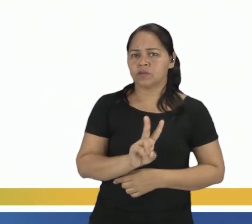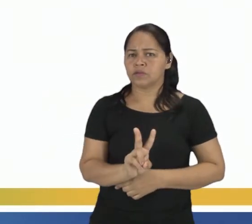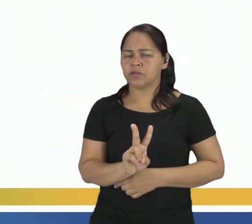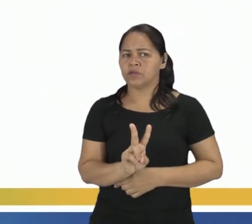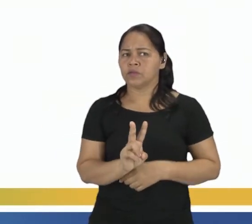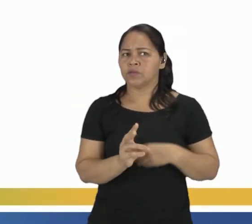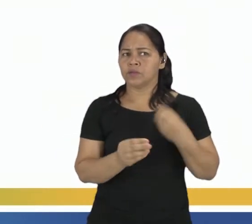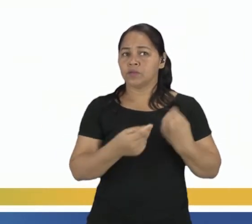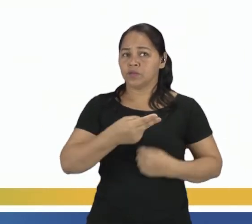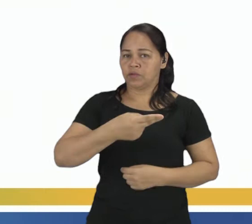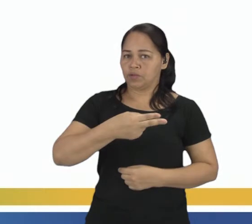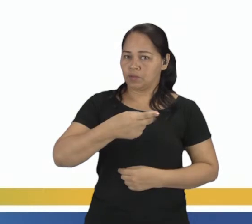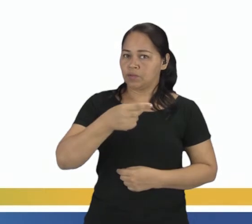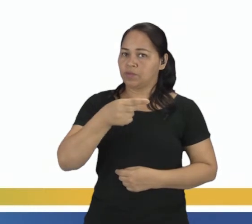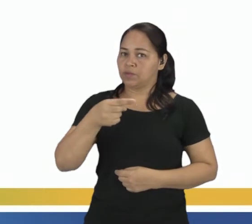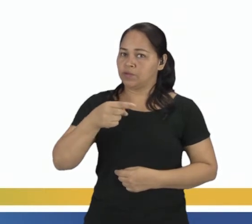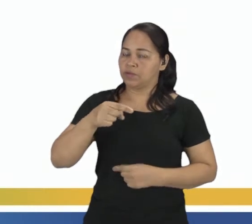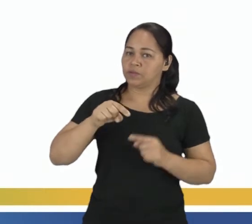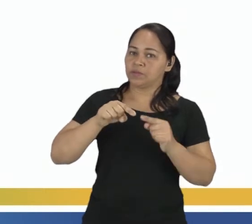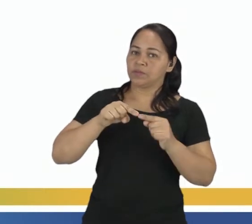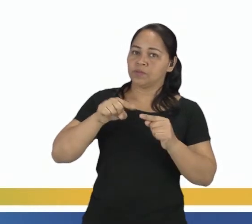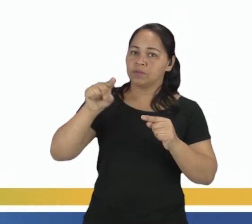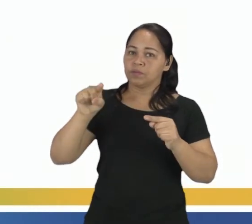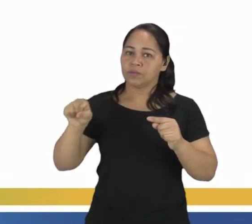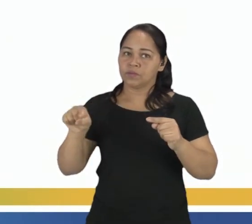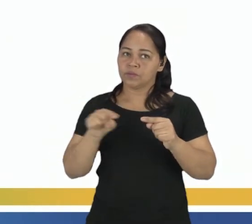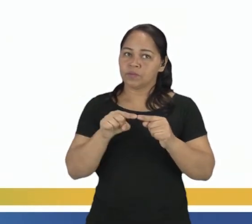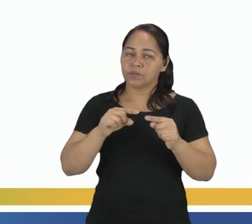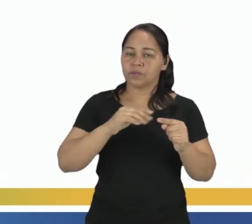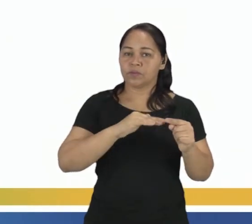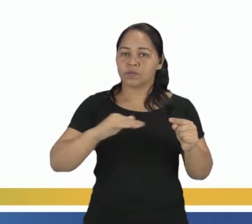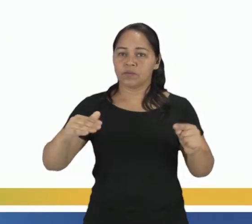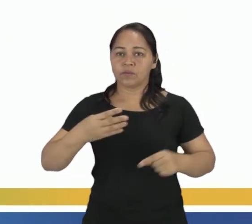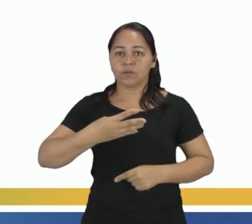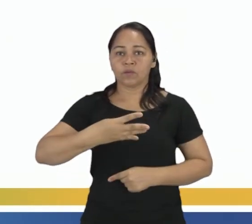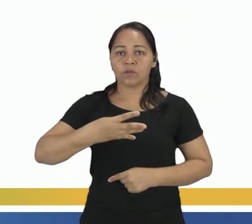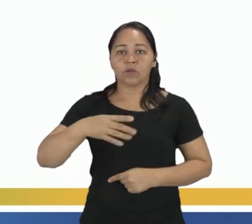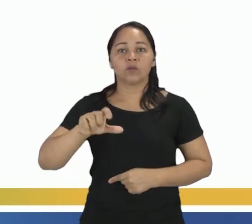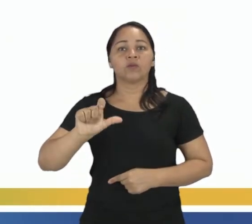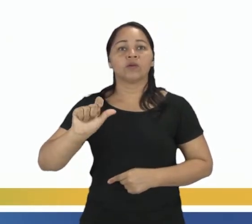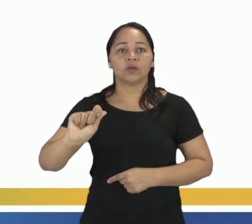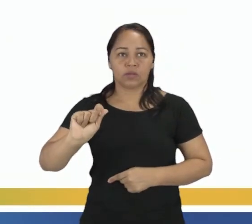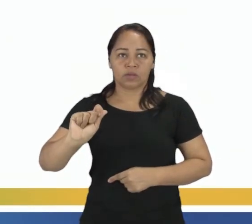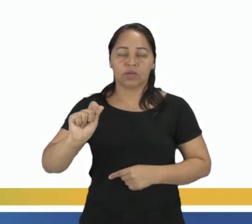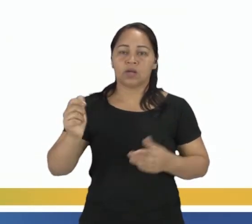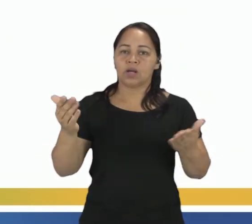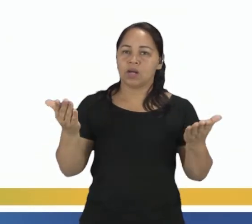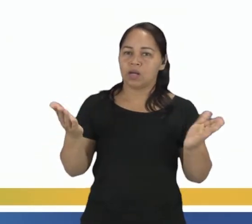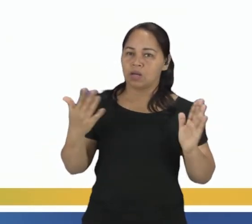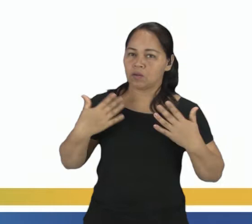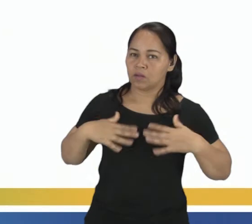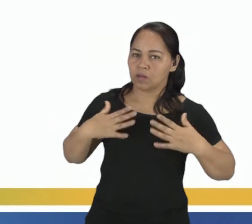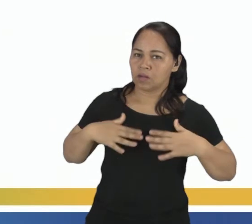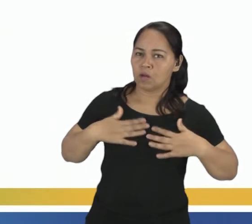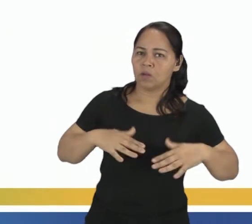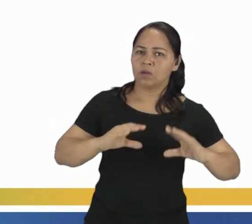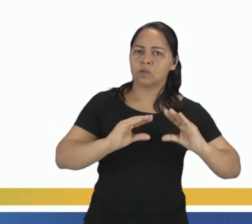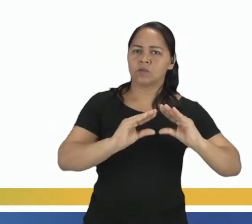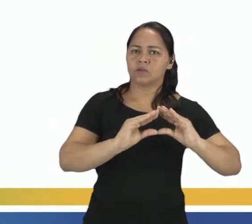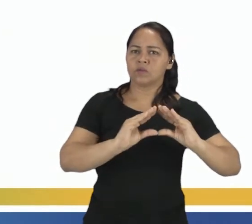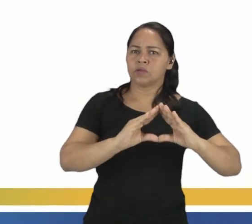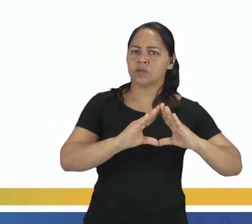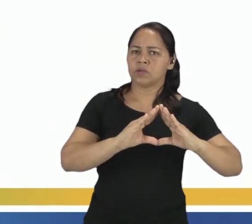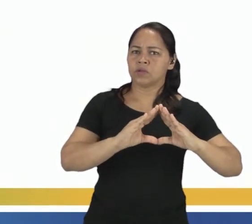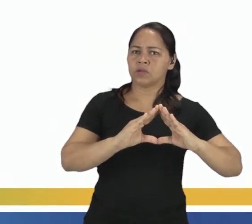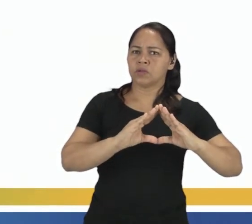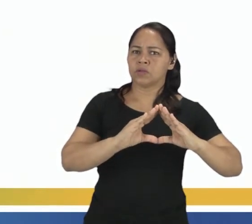4a. Lembrando sempre que o delta é igual a b ao quadrado menos 4 vezes a vezes c. Mas eu quero trazer